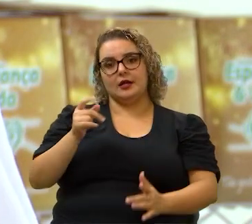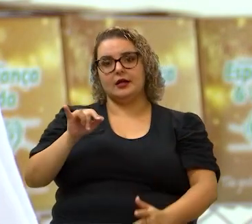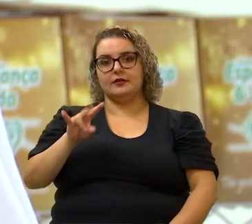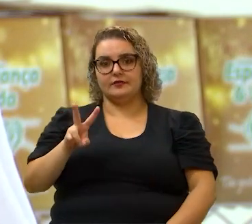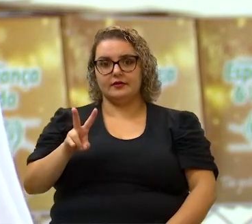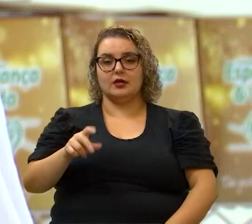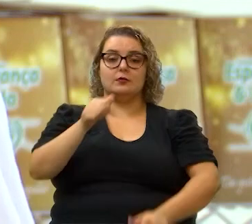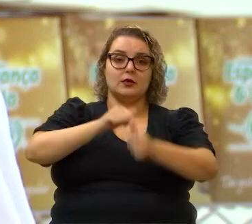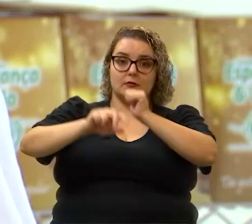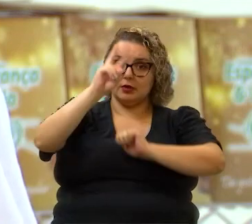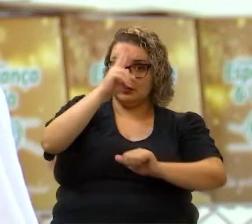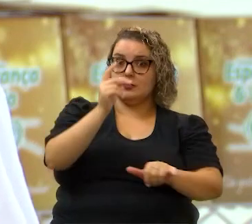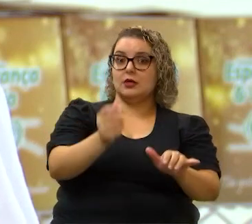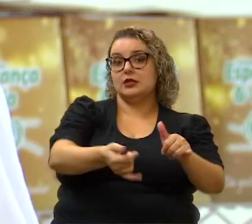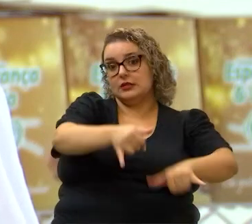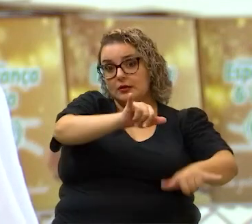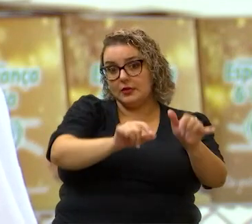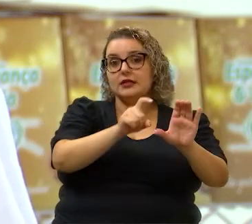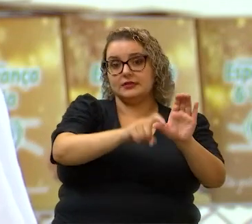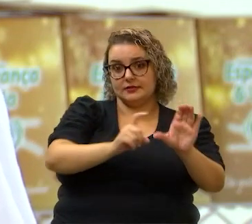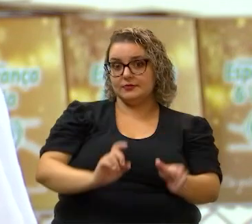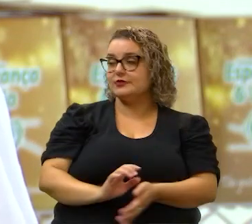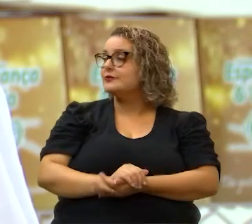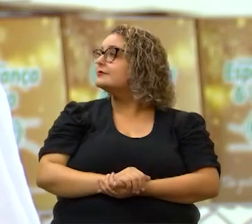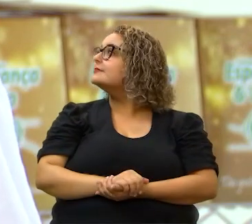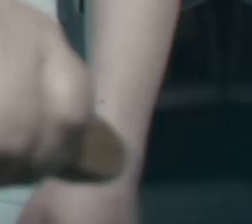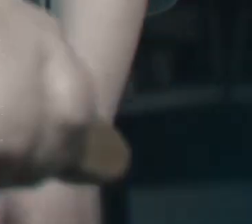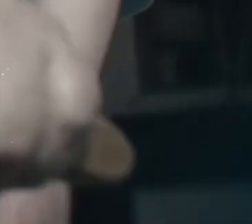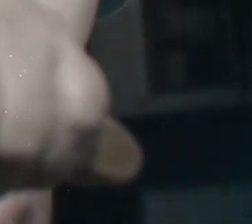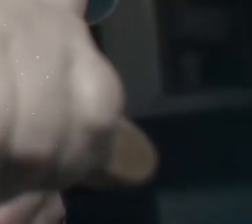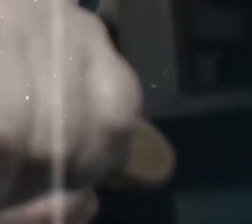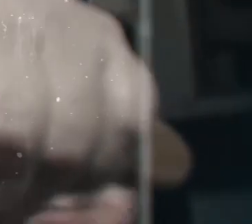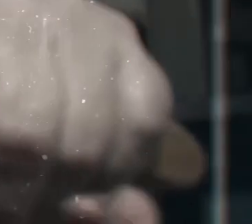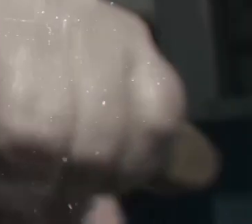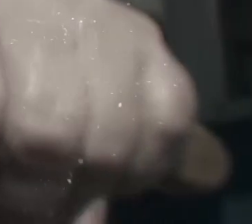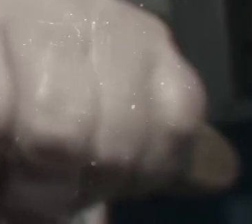HIV aos doentes de aides também aos alcoolistas e dependentes